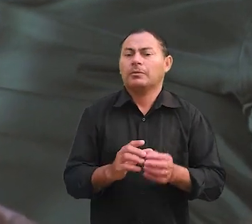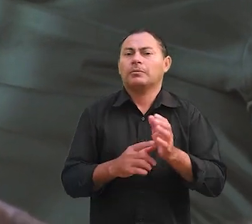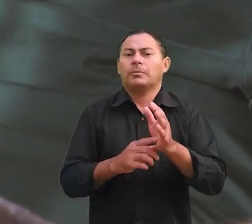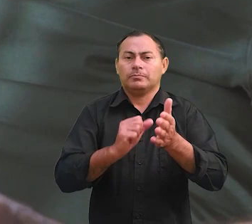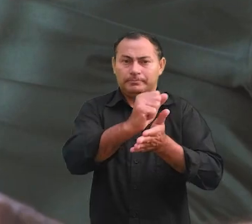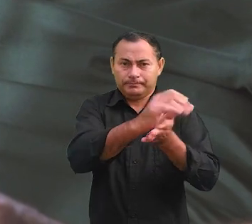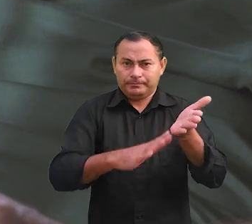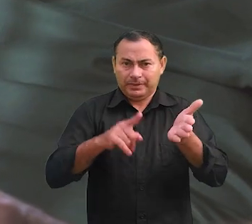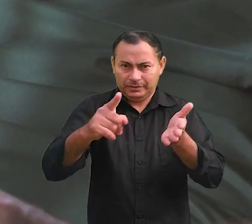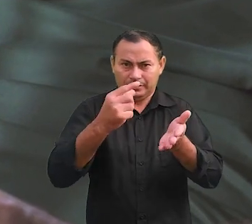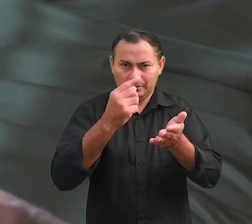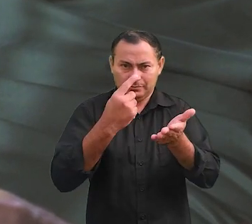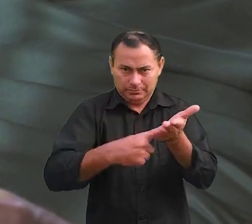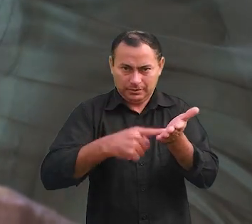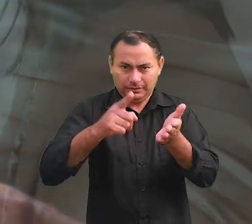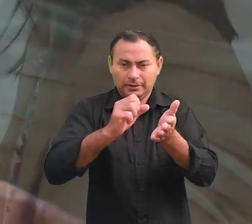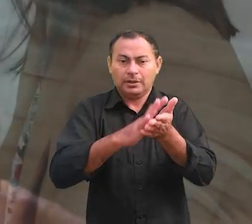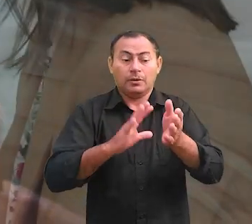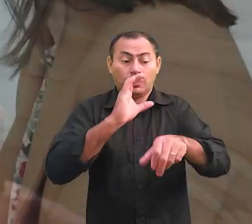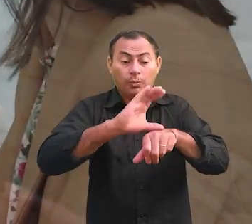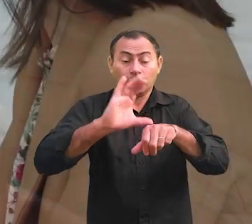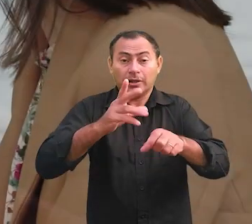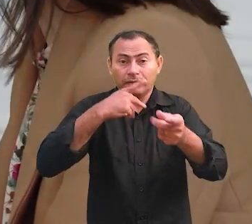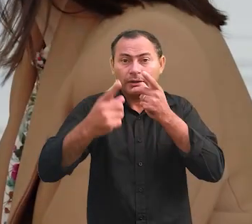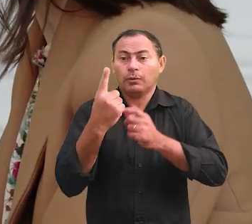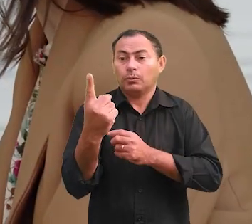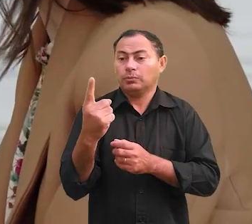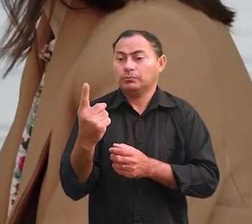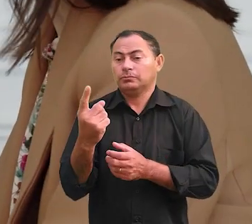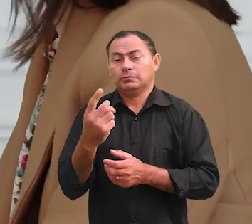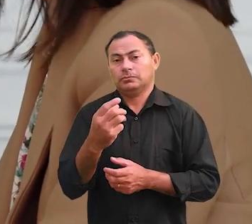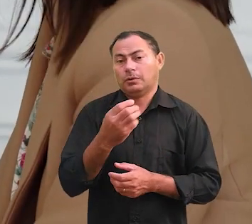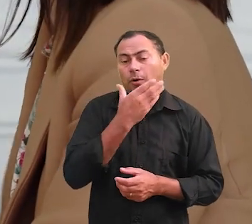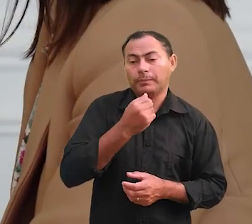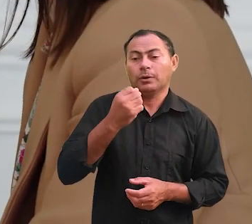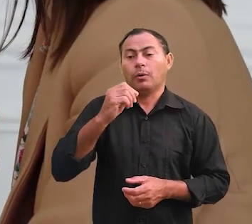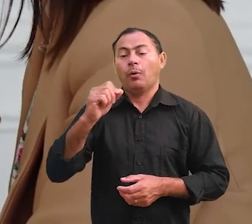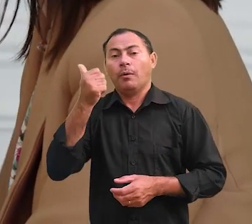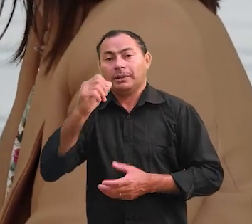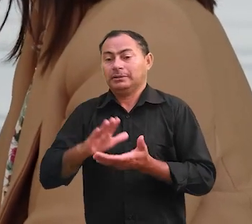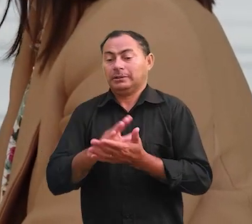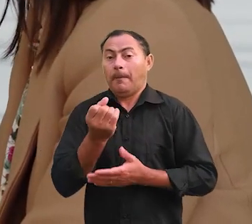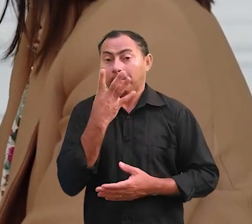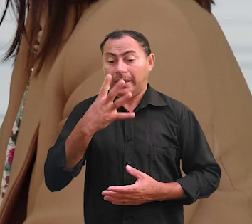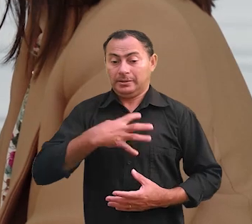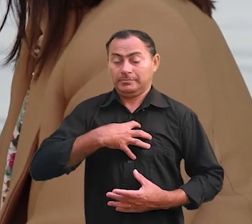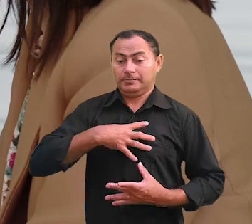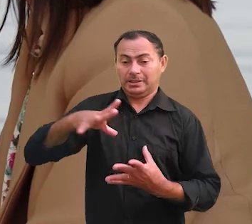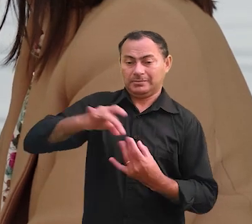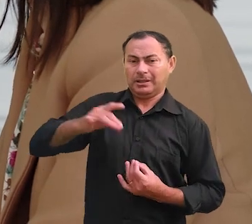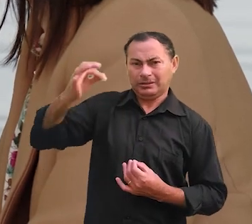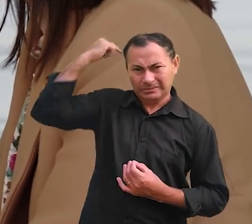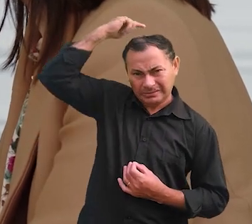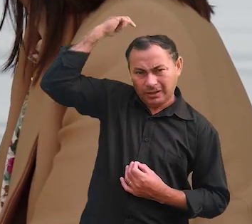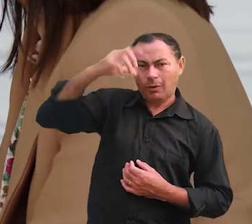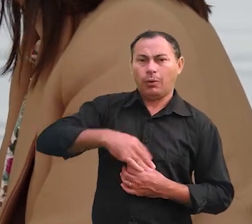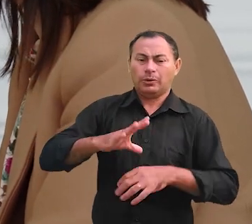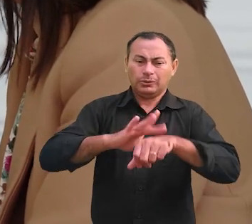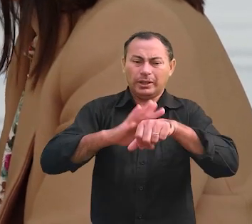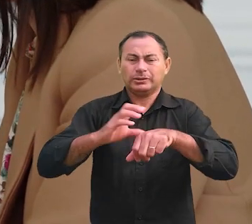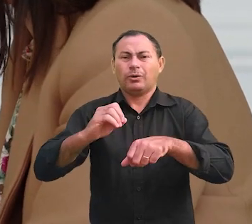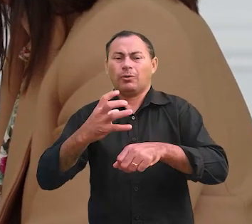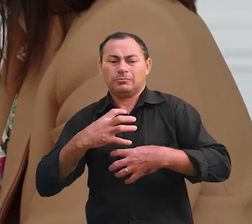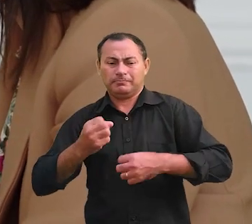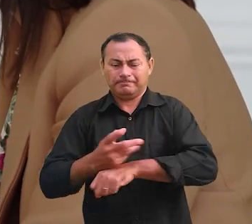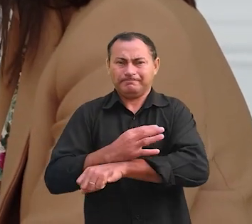vou passar uma tarefa para você já disse nesse curso que ensina um dos cônjuges não está bem espiritualmente está doente